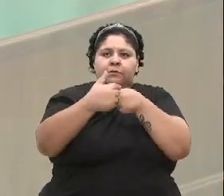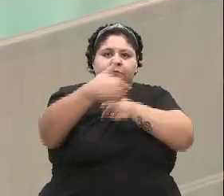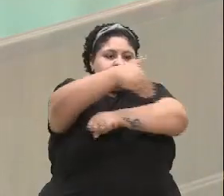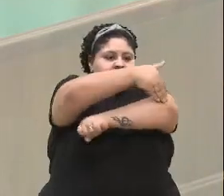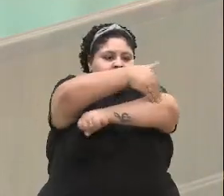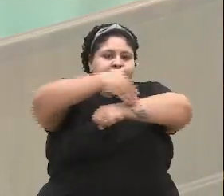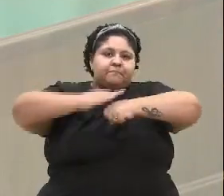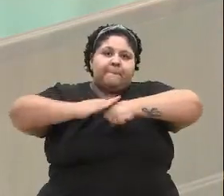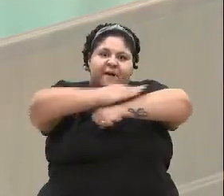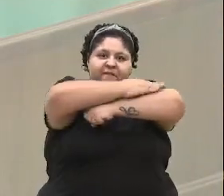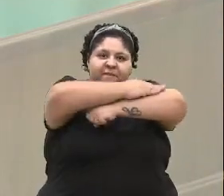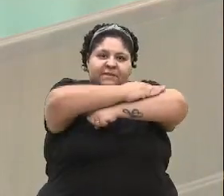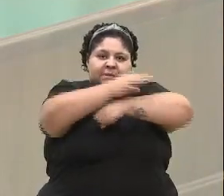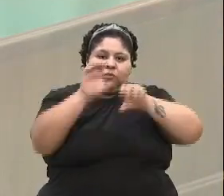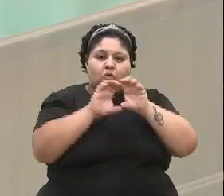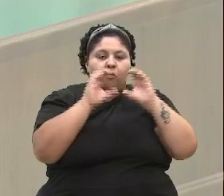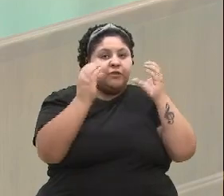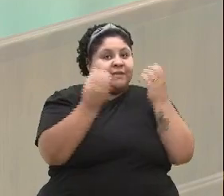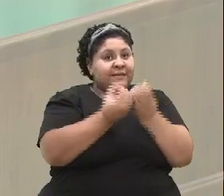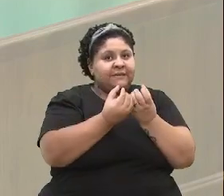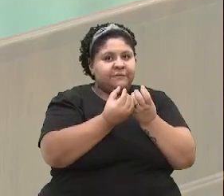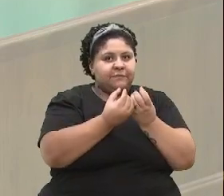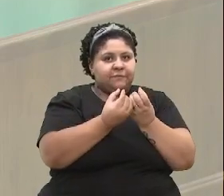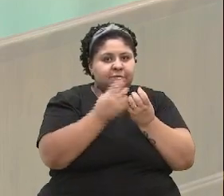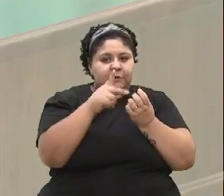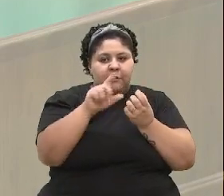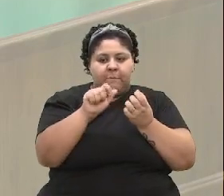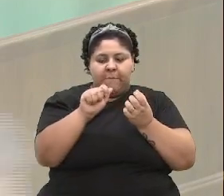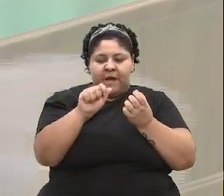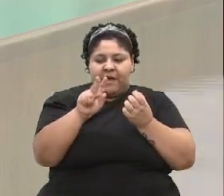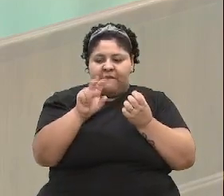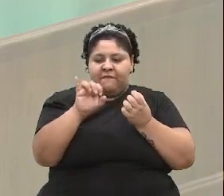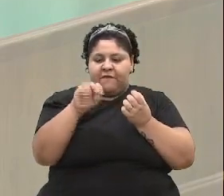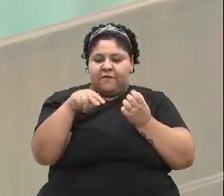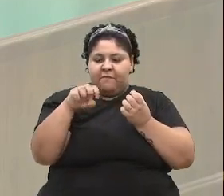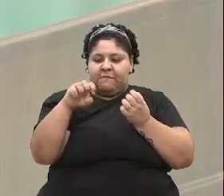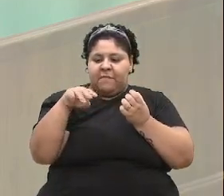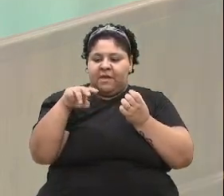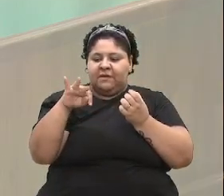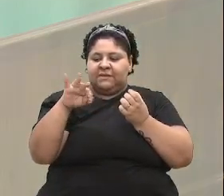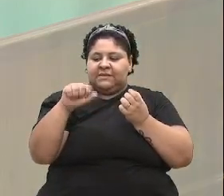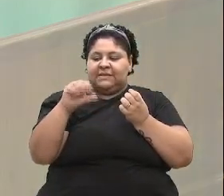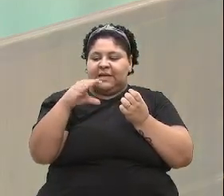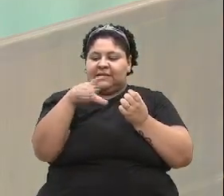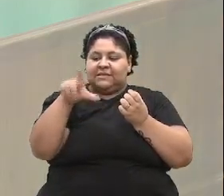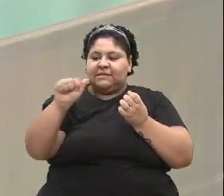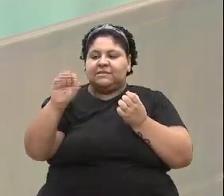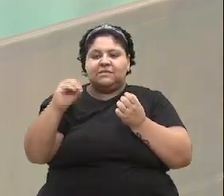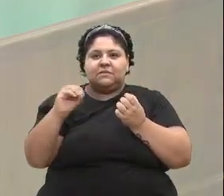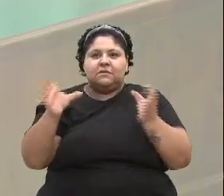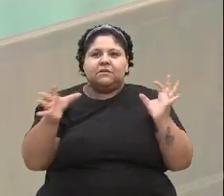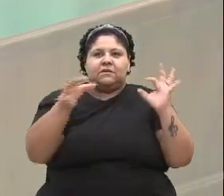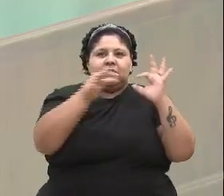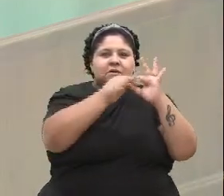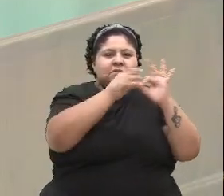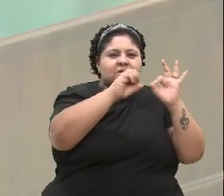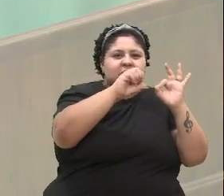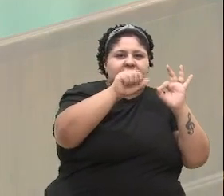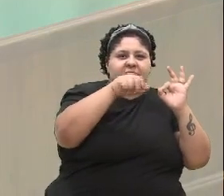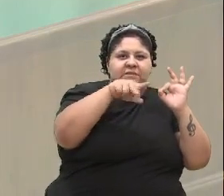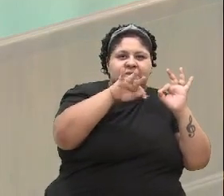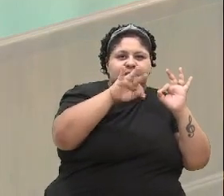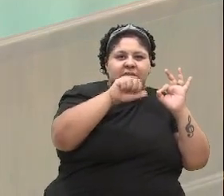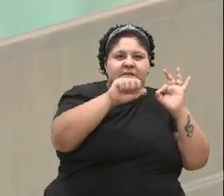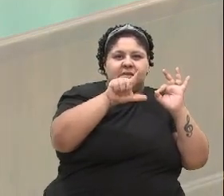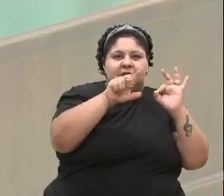Comunitária Vejam Só aquela via que liga e Santa lân do Piaí até